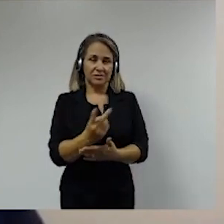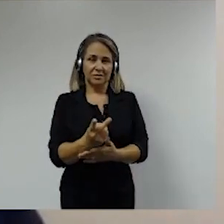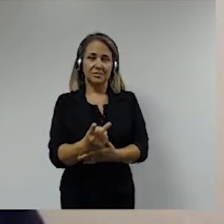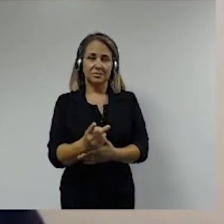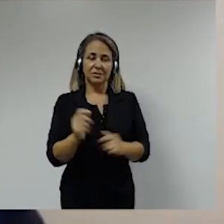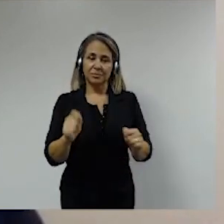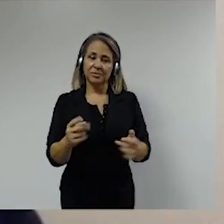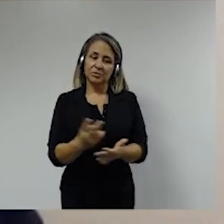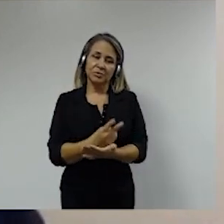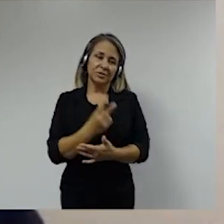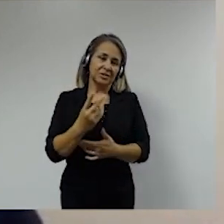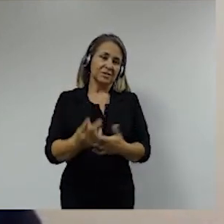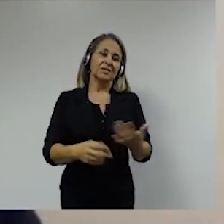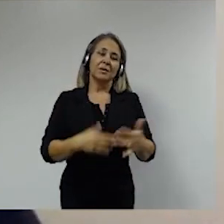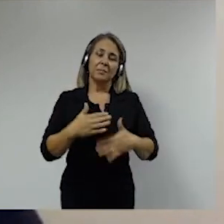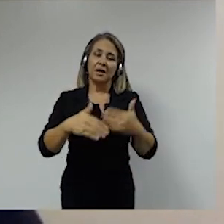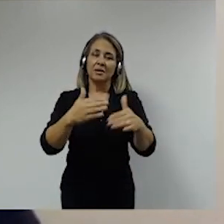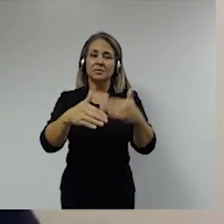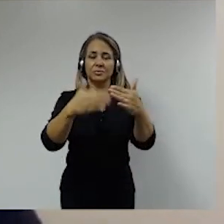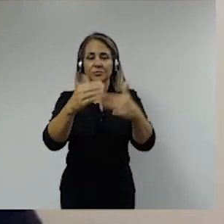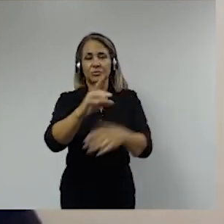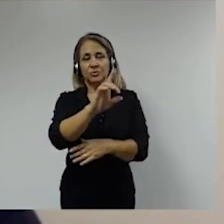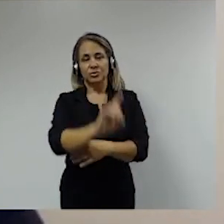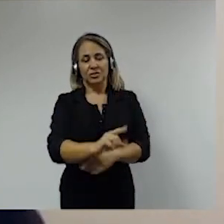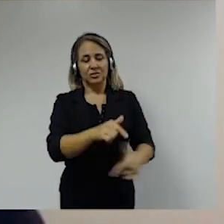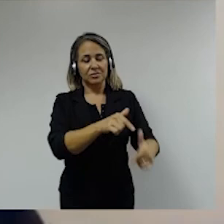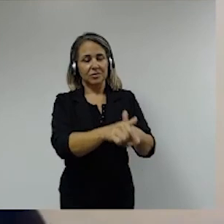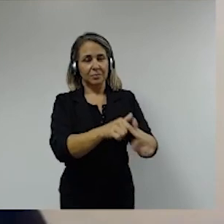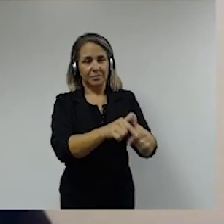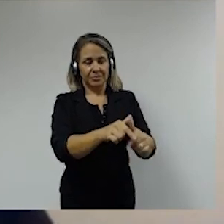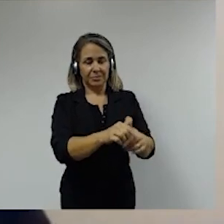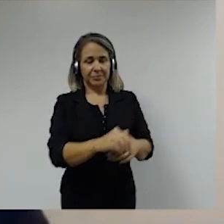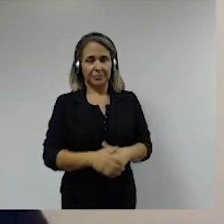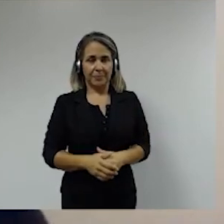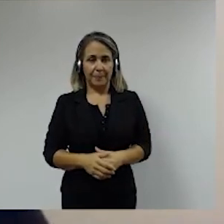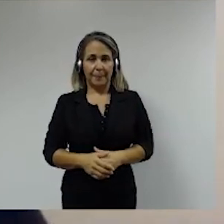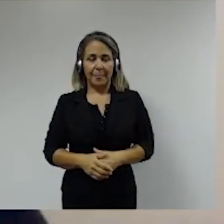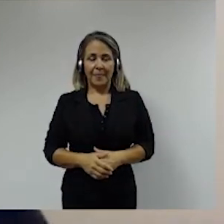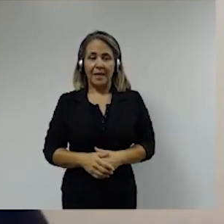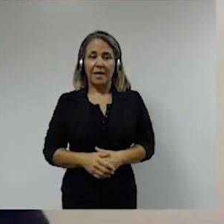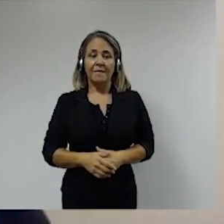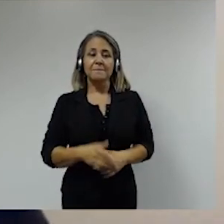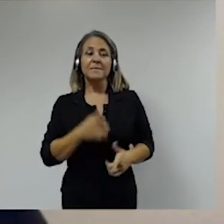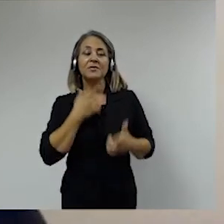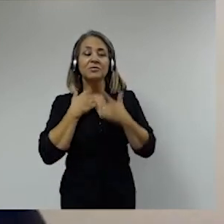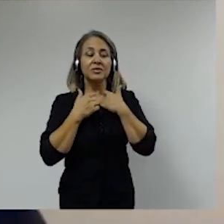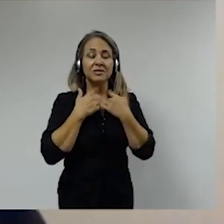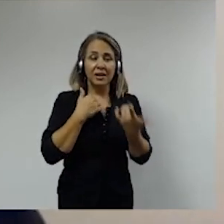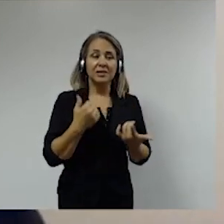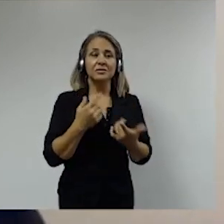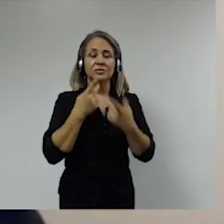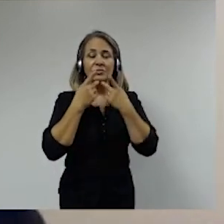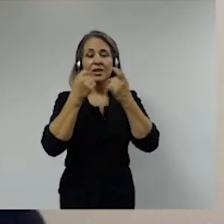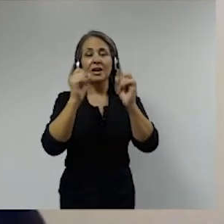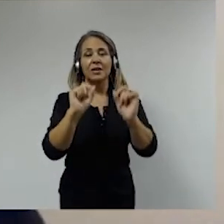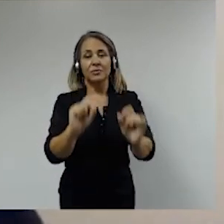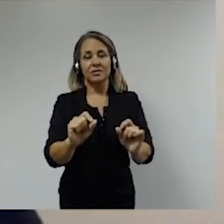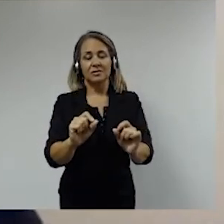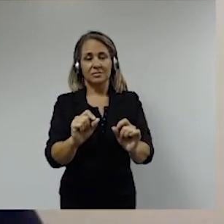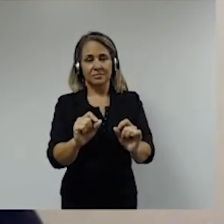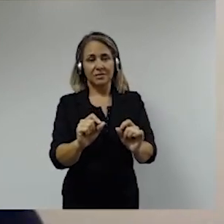vão ocorrer com maior intensidade com relação ao direito do trabalho, certo? E a intenção exatamente dessa nossa fala é, a partir de